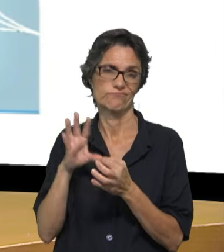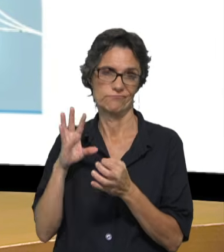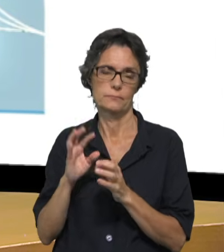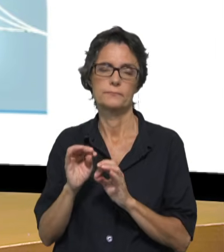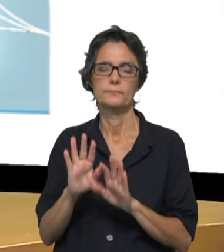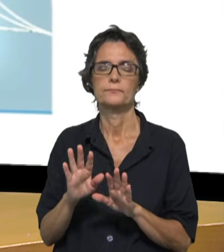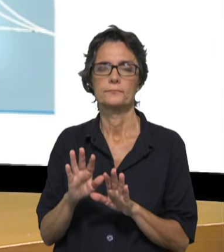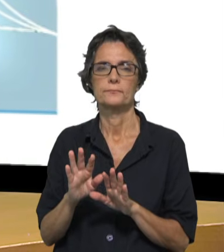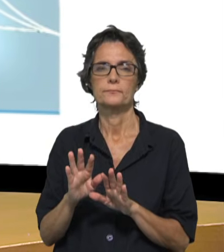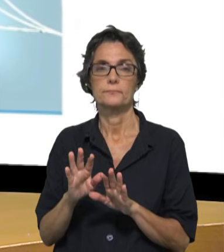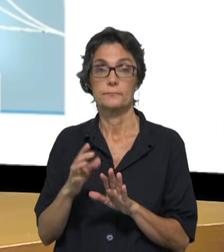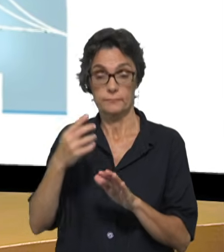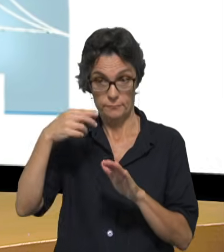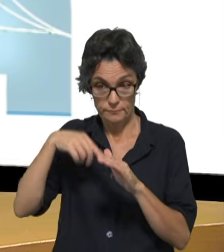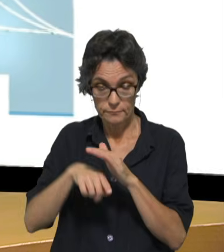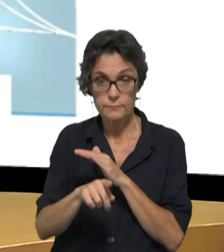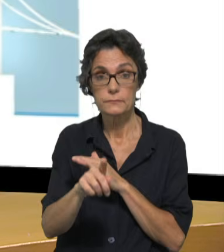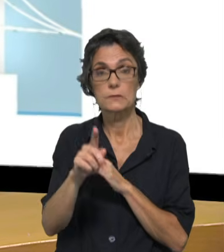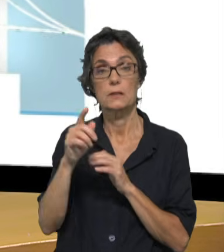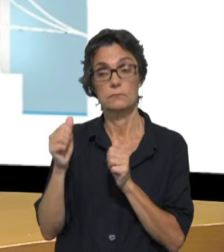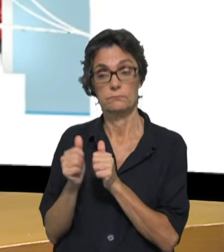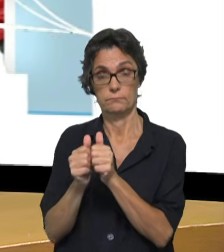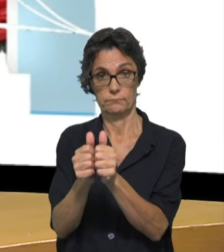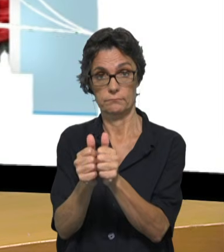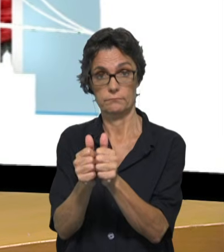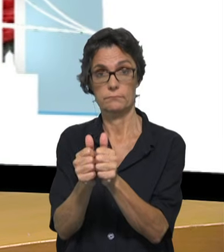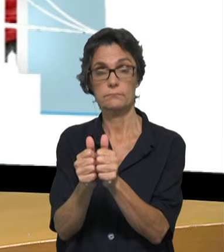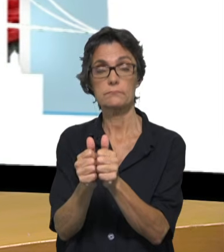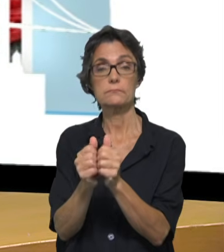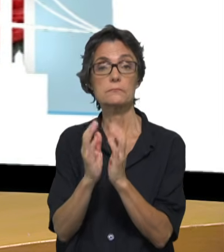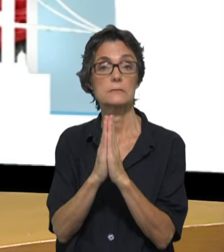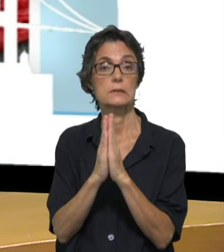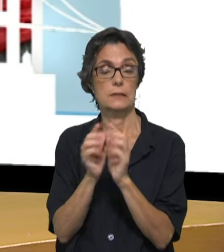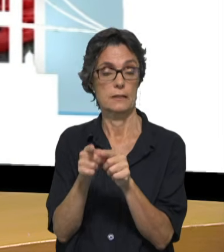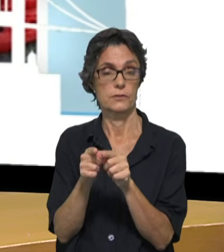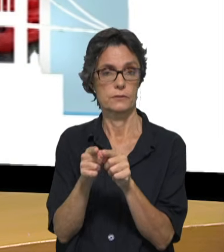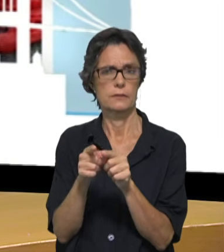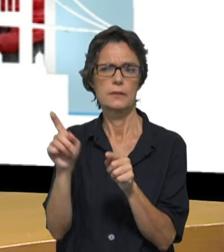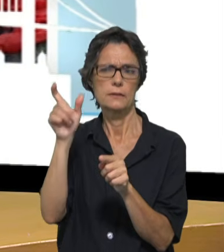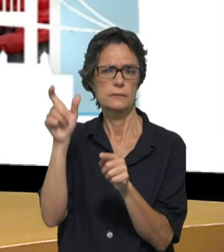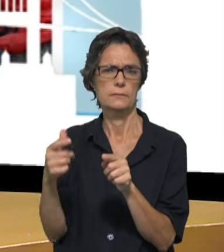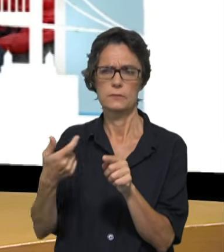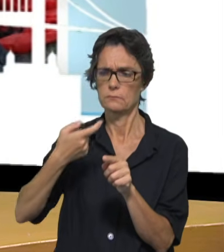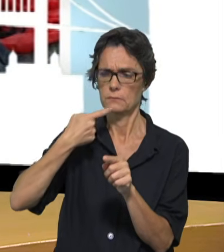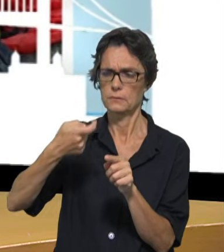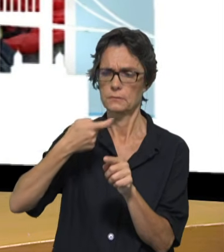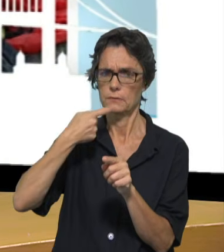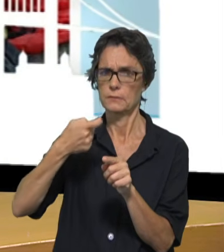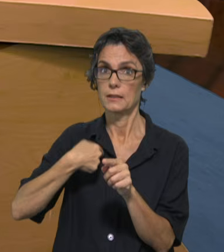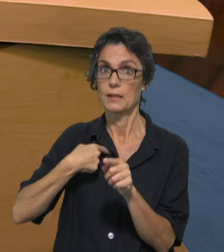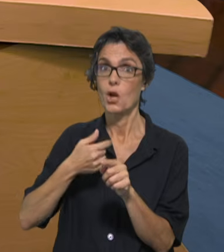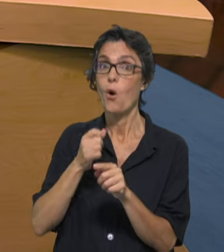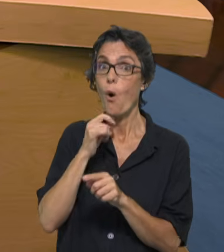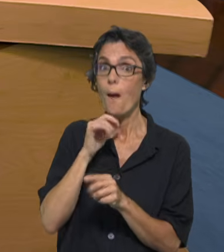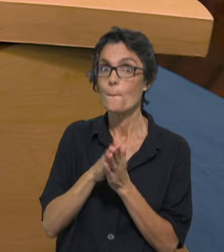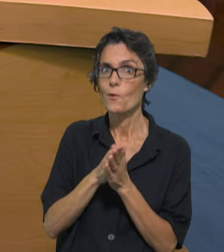E entrei numa igreja com essa pessoa e essa pessoa fez-me uma série de perguntas em que eu aproveitei para fazer uma